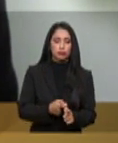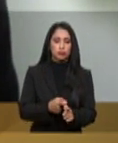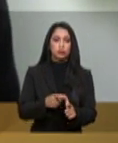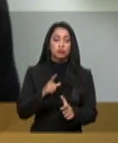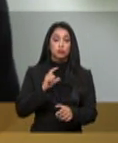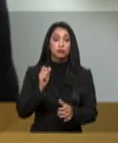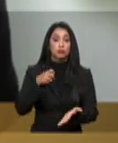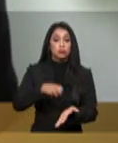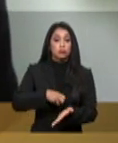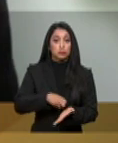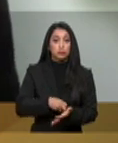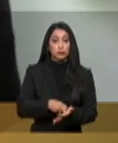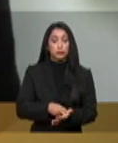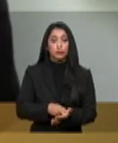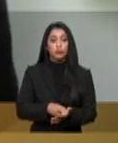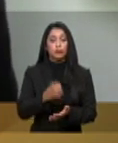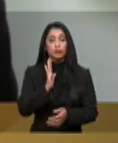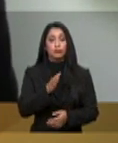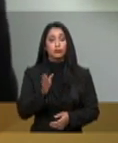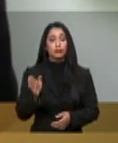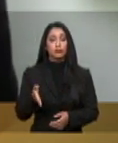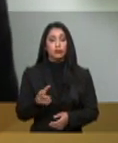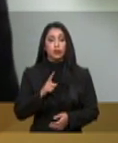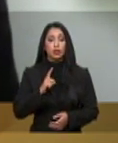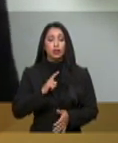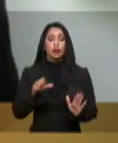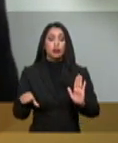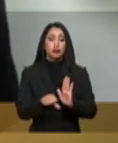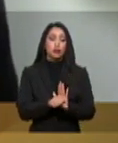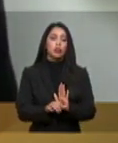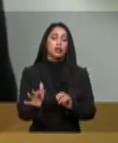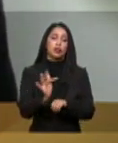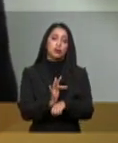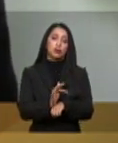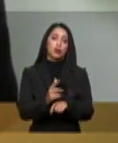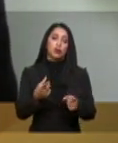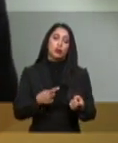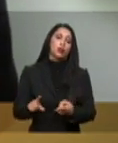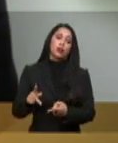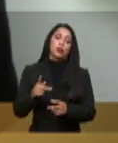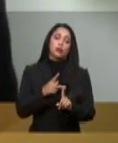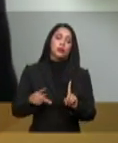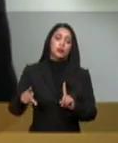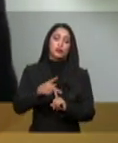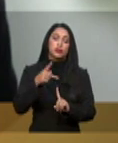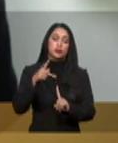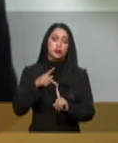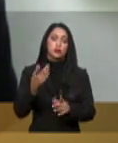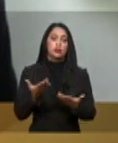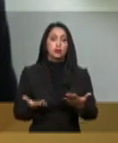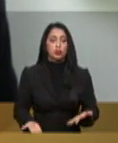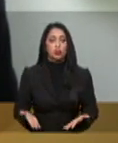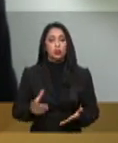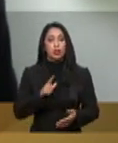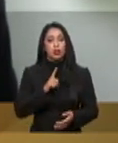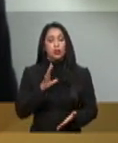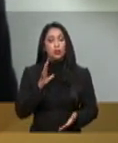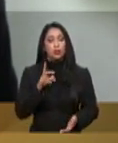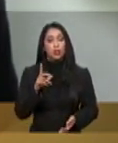Social. E a extinção da punibilidade com relação aos crimes formais contra a Previdência Social, inclusive de apropriação